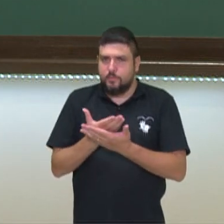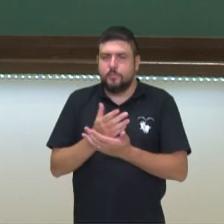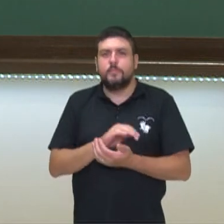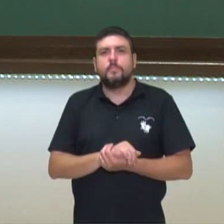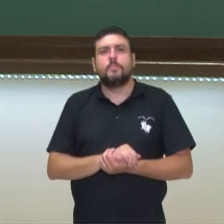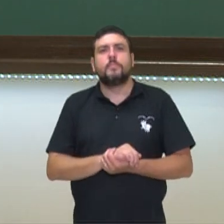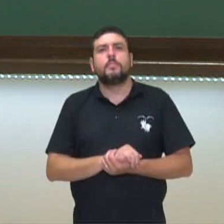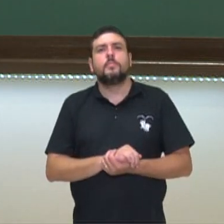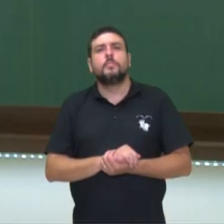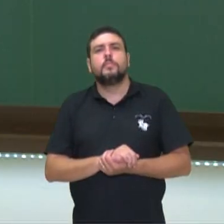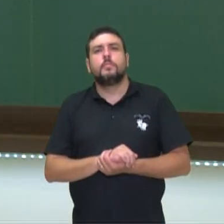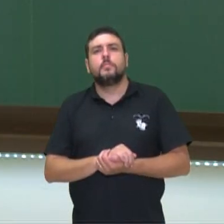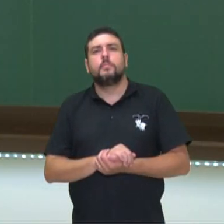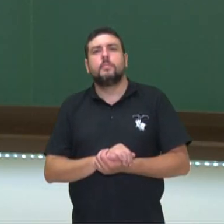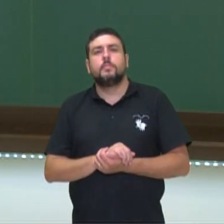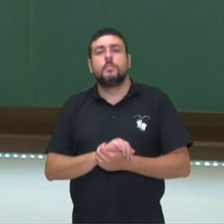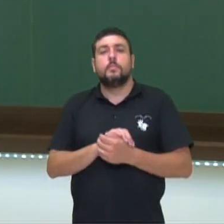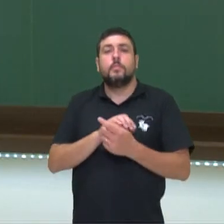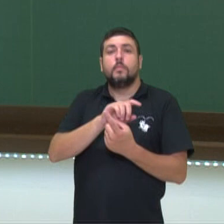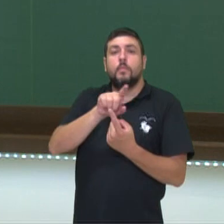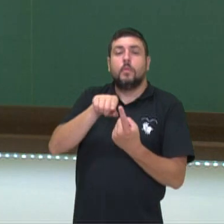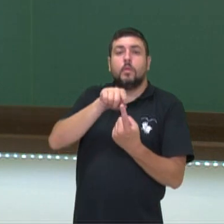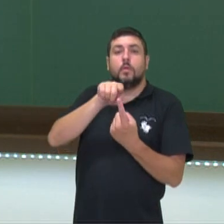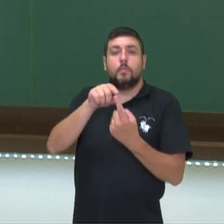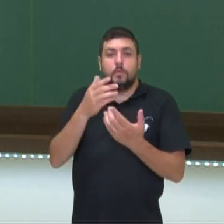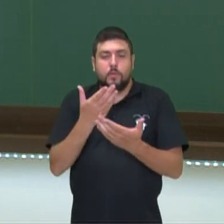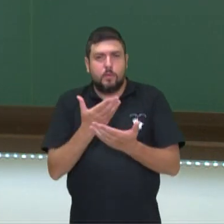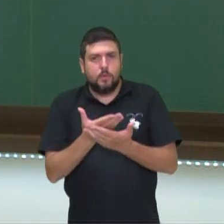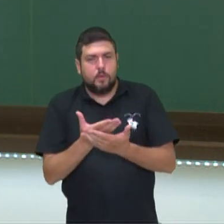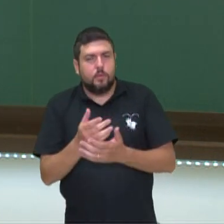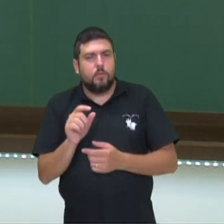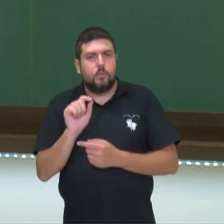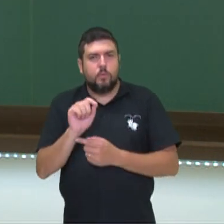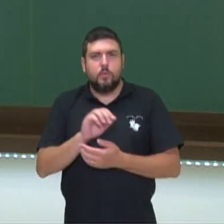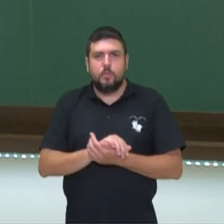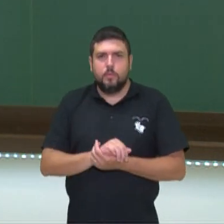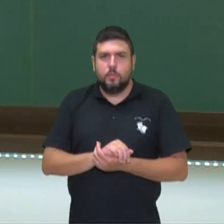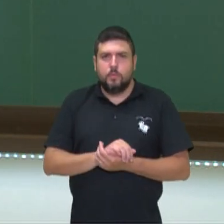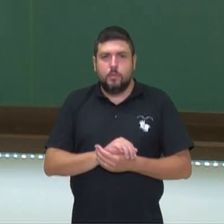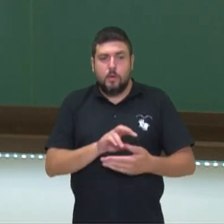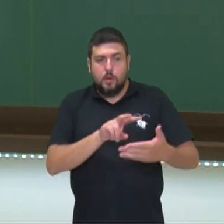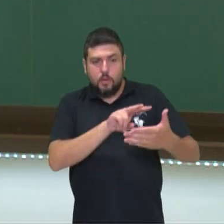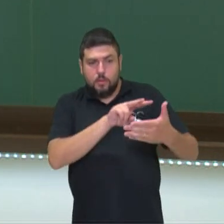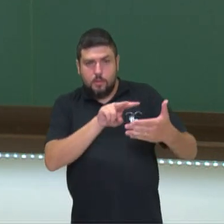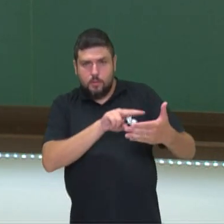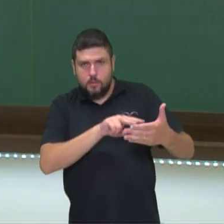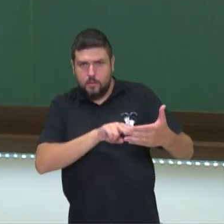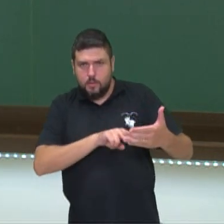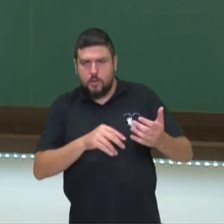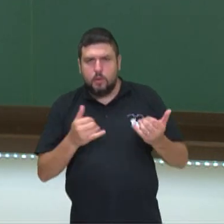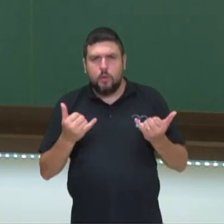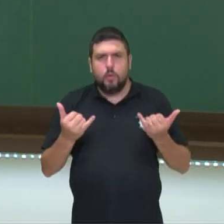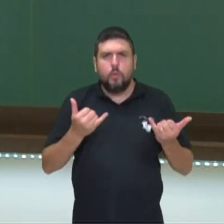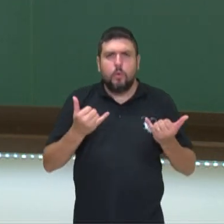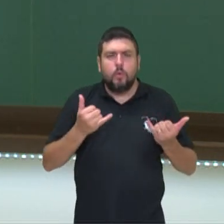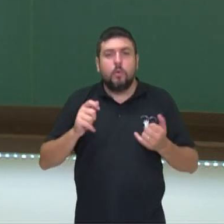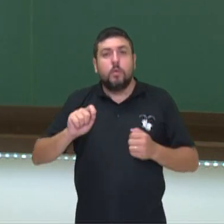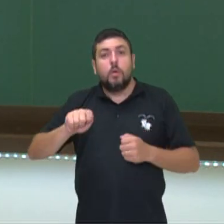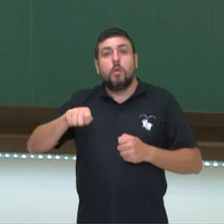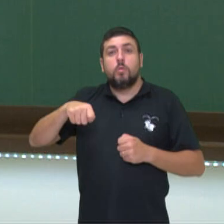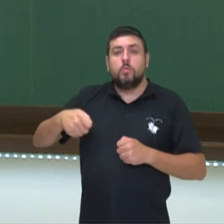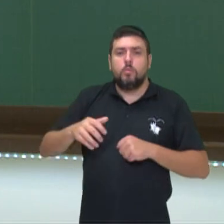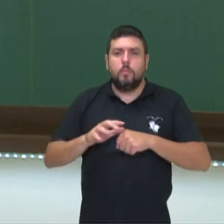Vamos lá. Os objetivos da nossa aula de hoje são ler textos informativos sobre a pandemia